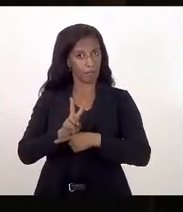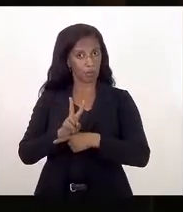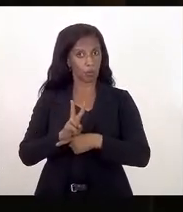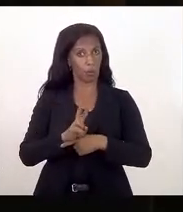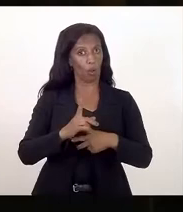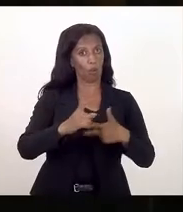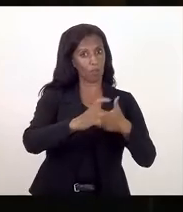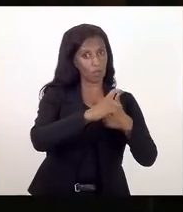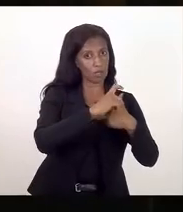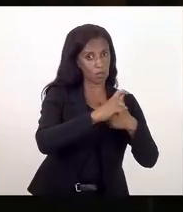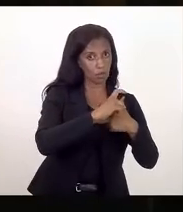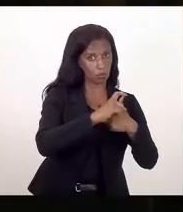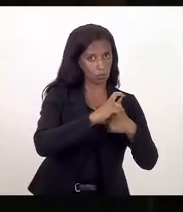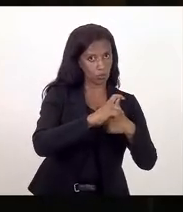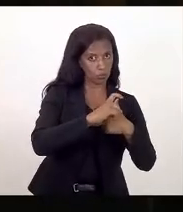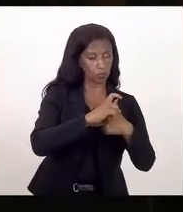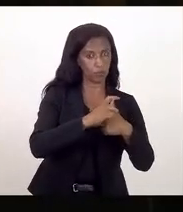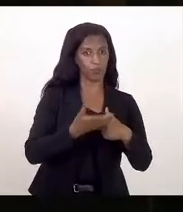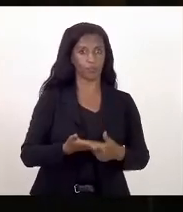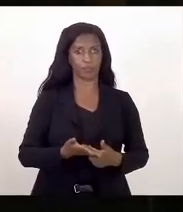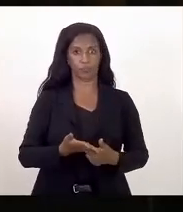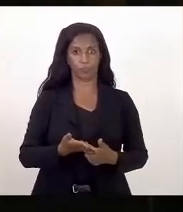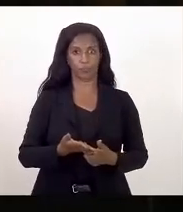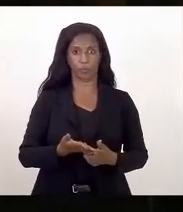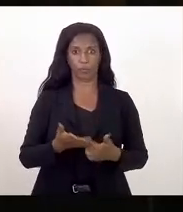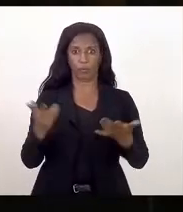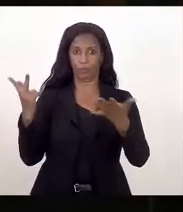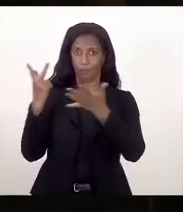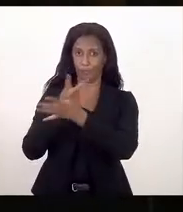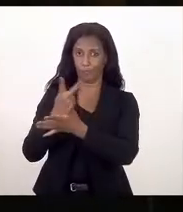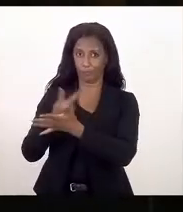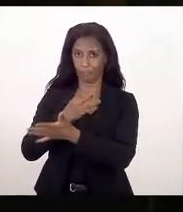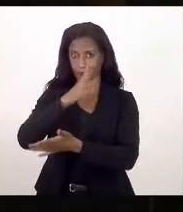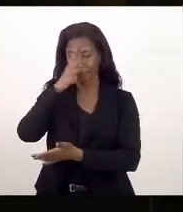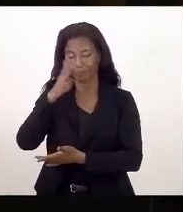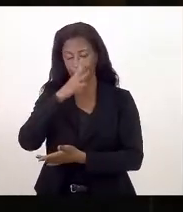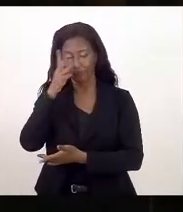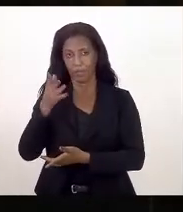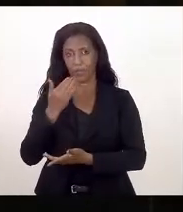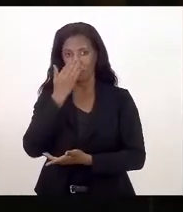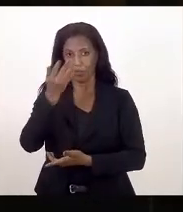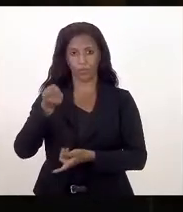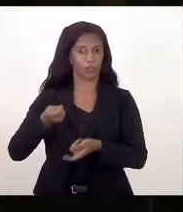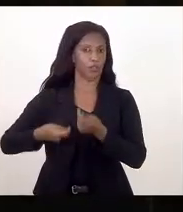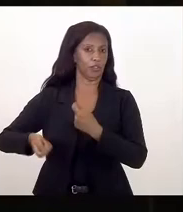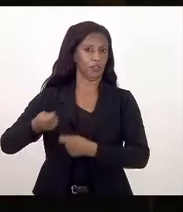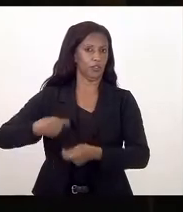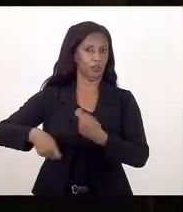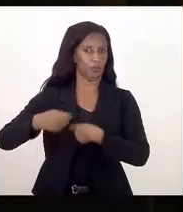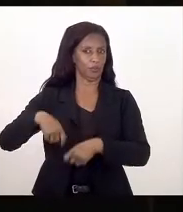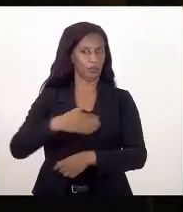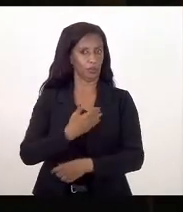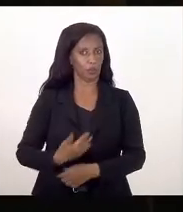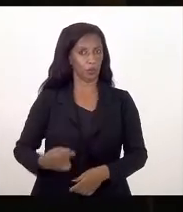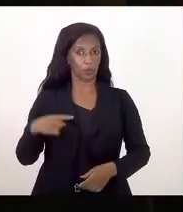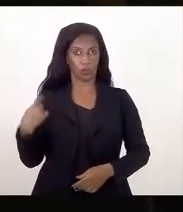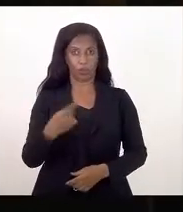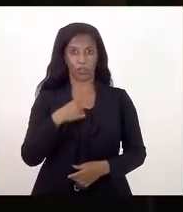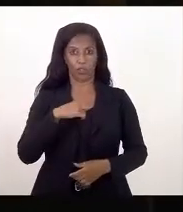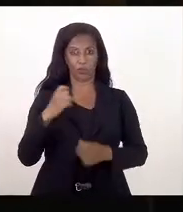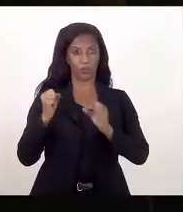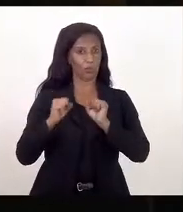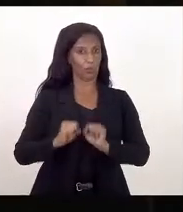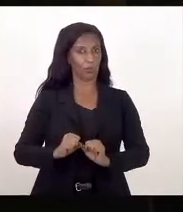totalmente absurda diante da administração pública, nós temos um poder que